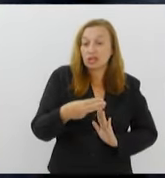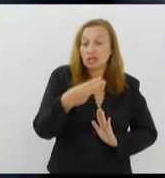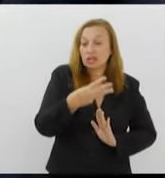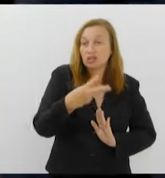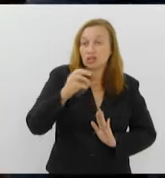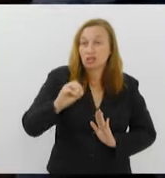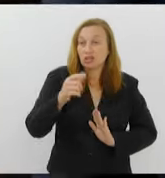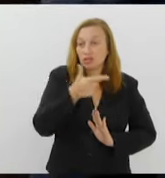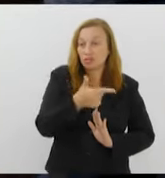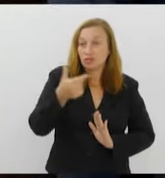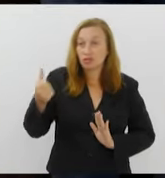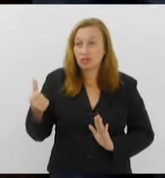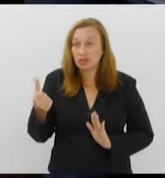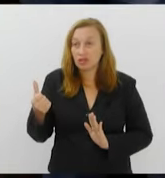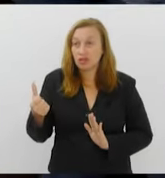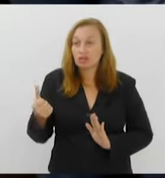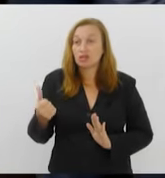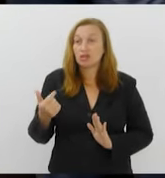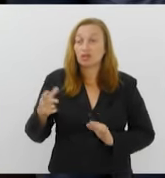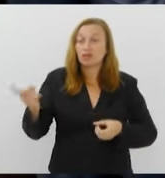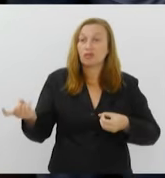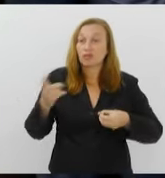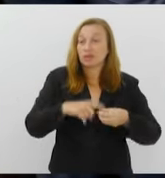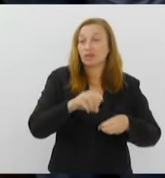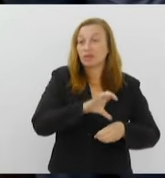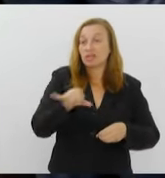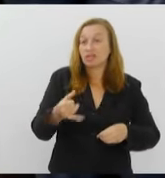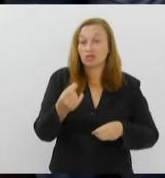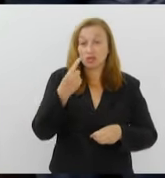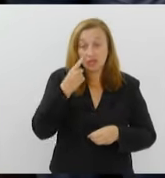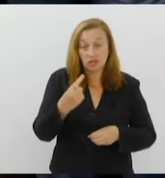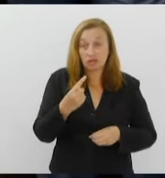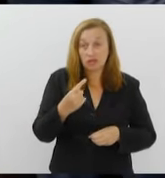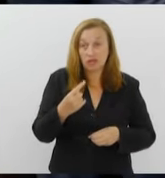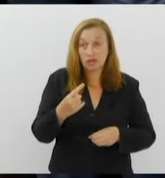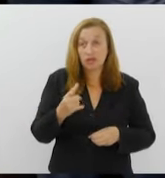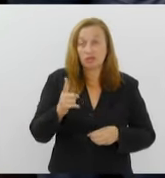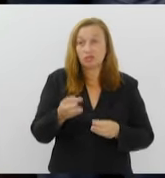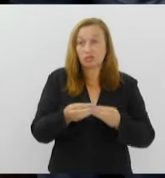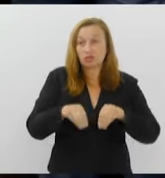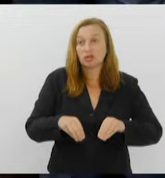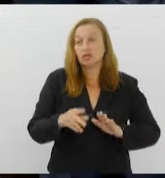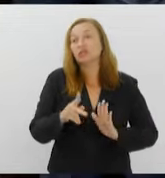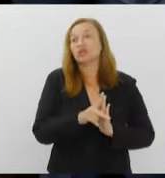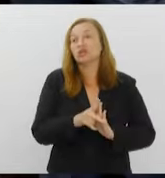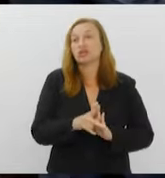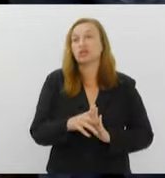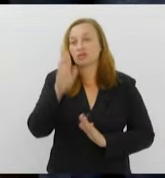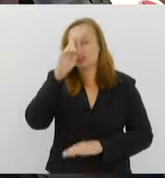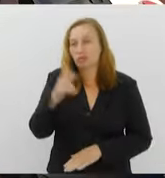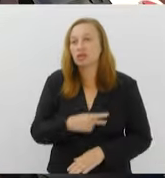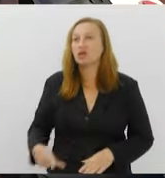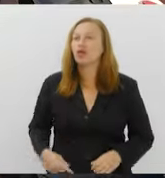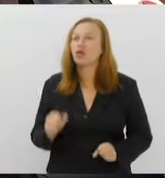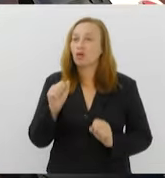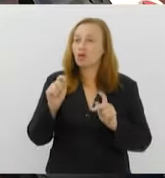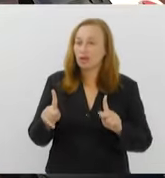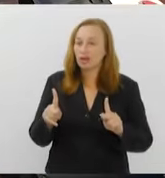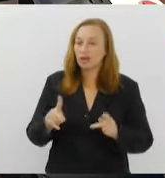Mas retornar para a CCJ para que a gente possa submeter o plenário da CCJ, presidente, e não fazer uma covardia com o projeto. Ok, presidência.